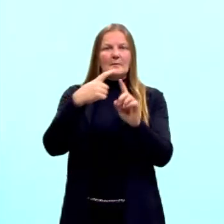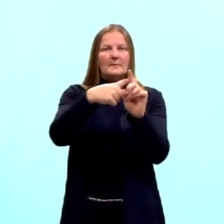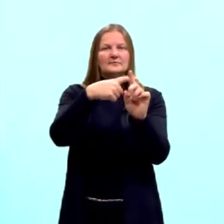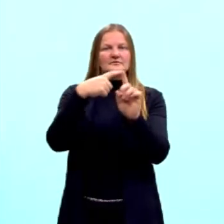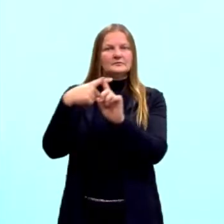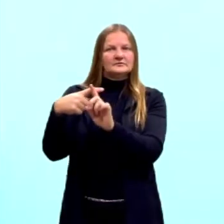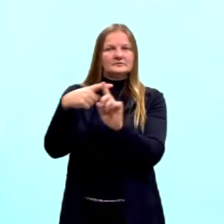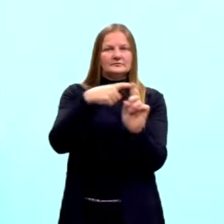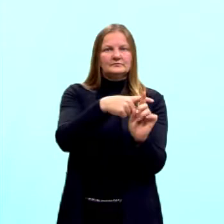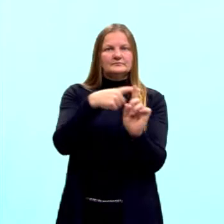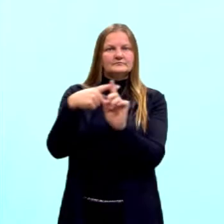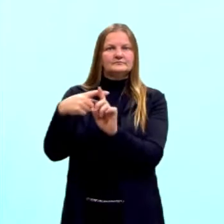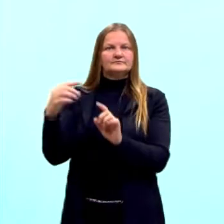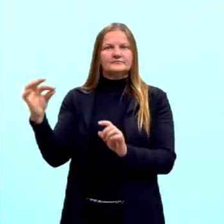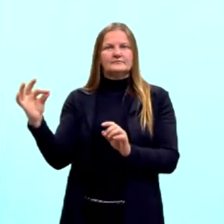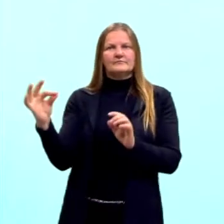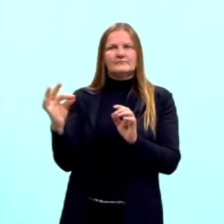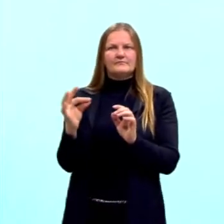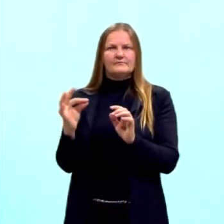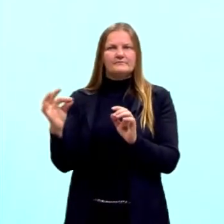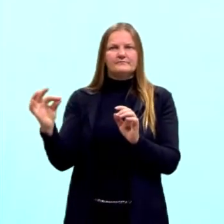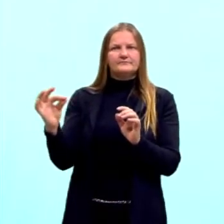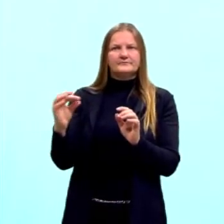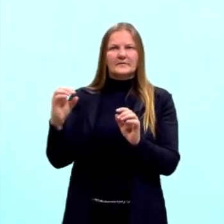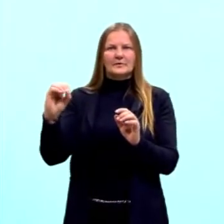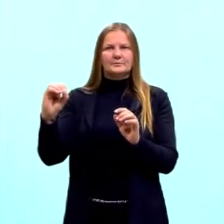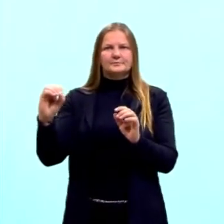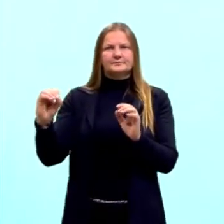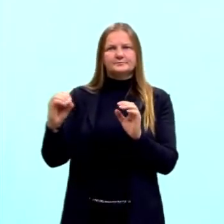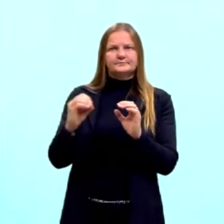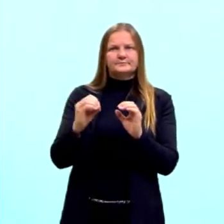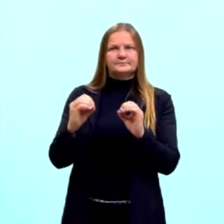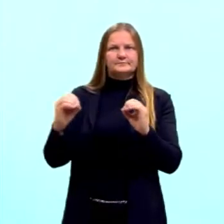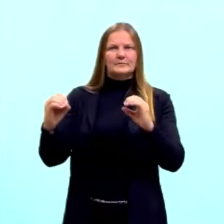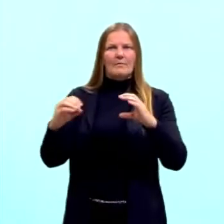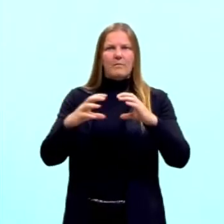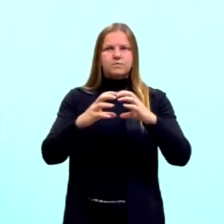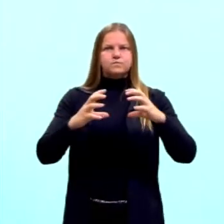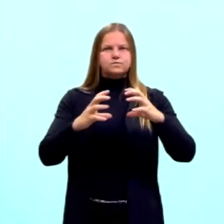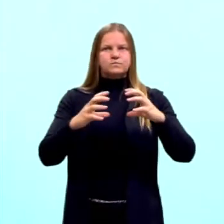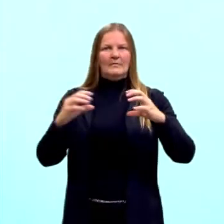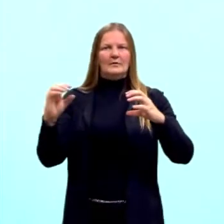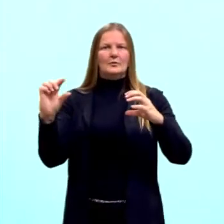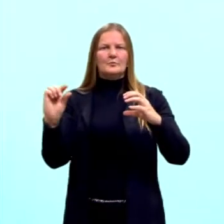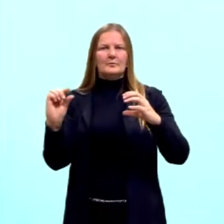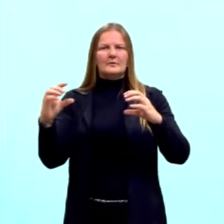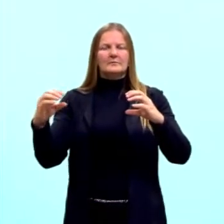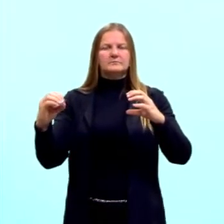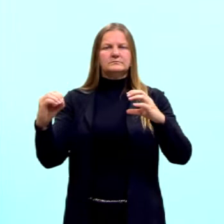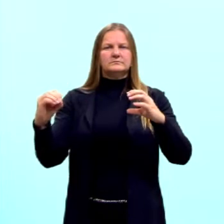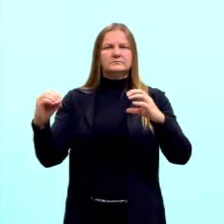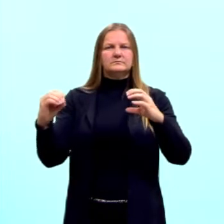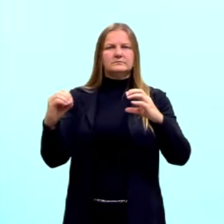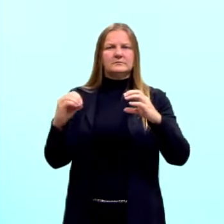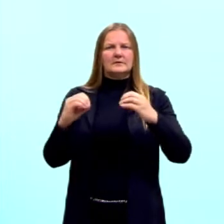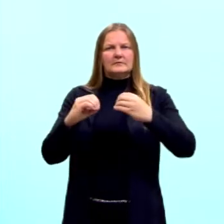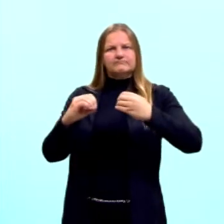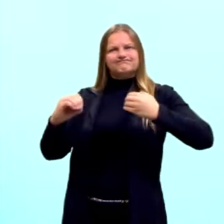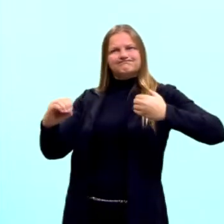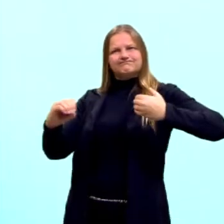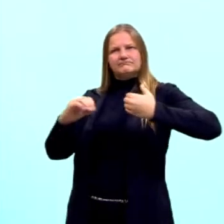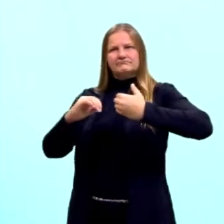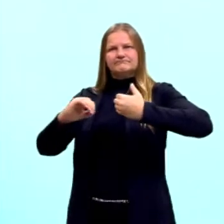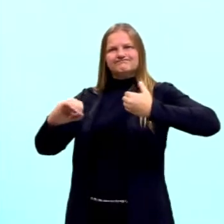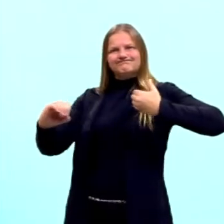essa segunda partícula nessa segunda carga aqui das sério maior e na verdade ela quer se afastar